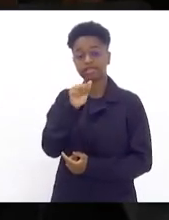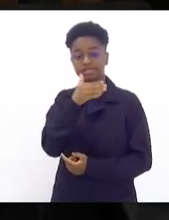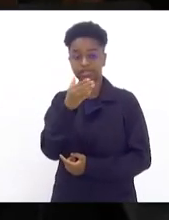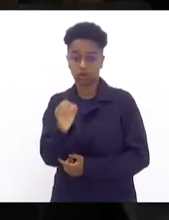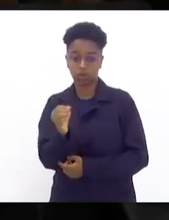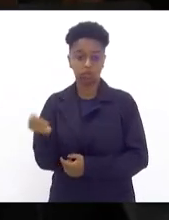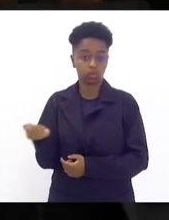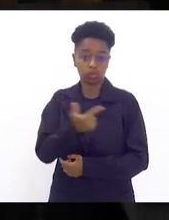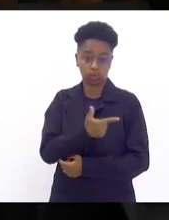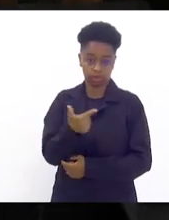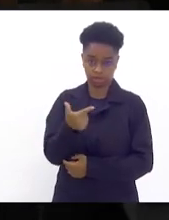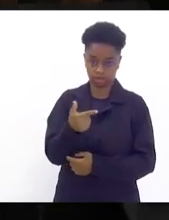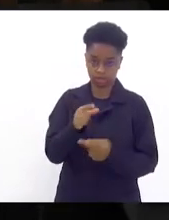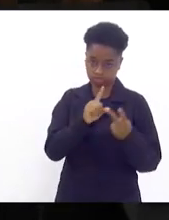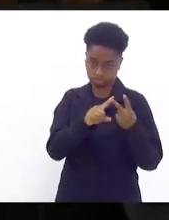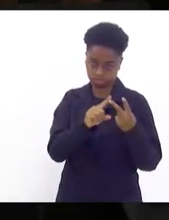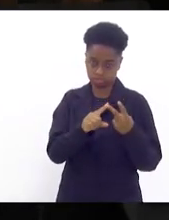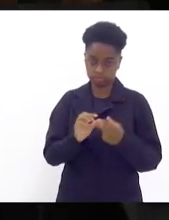primeiro ponto.